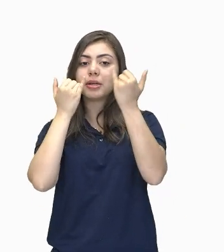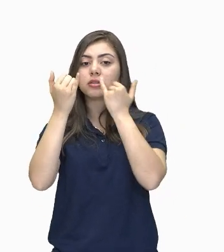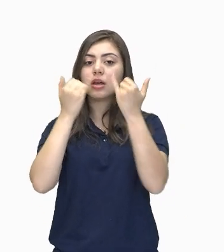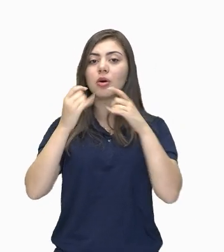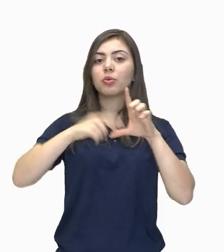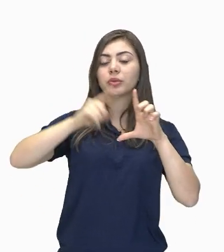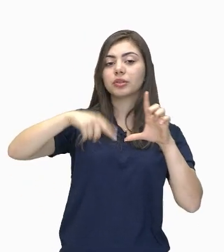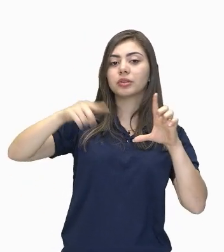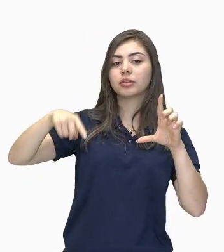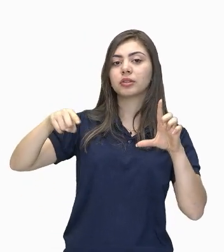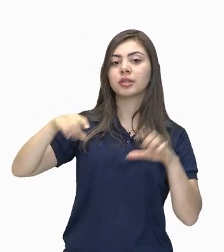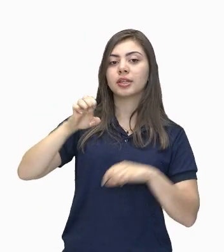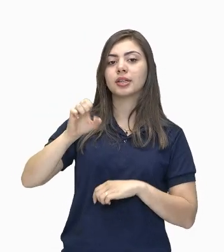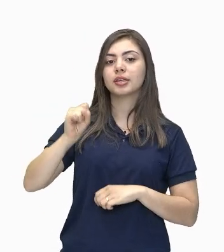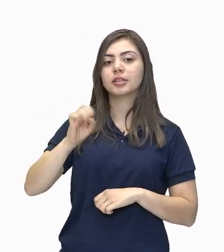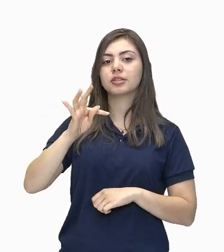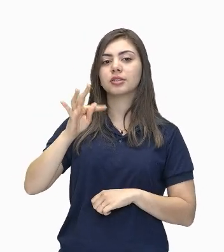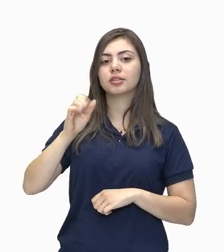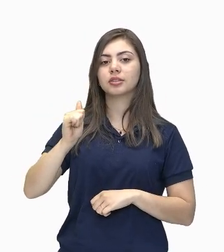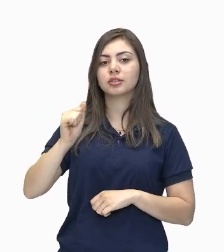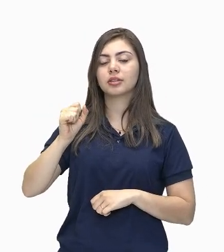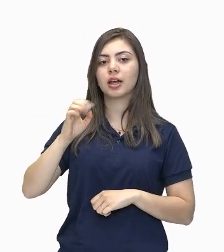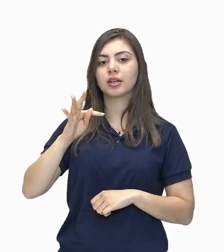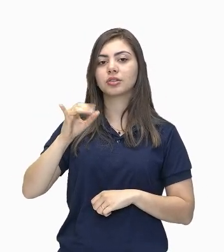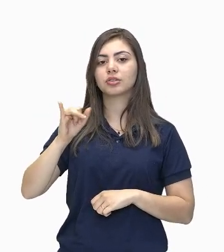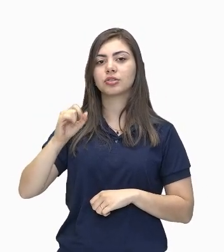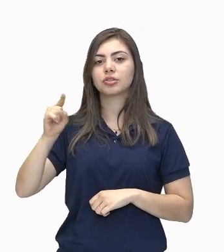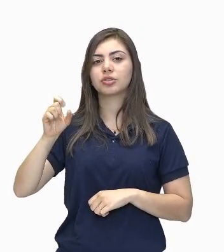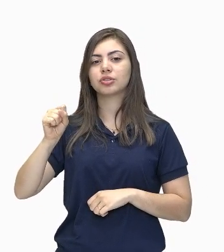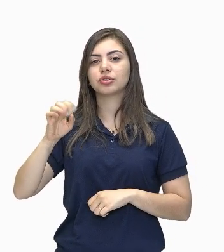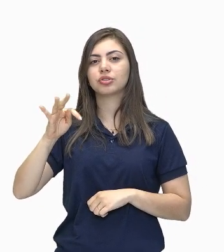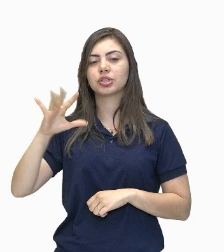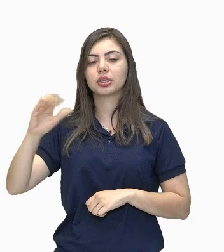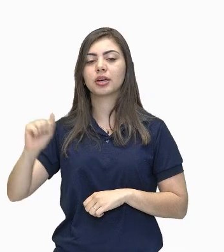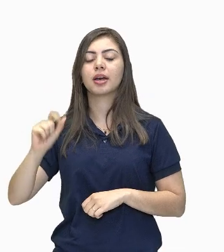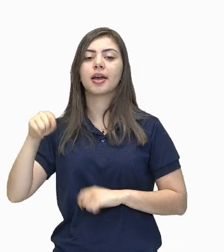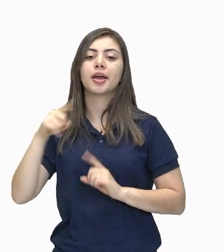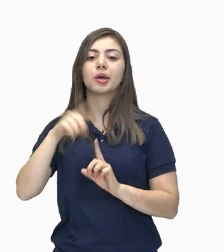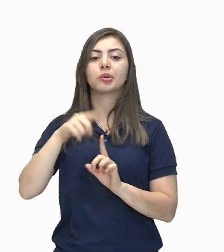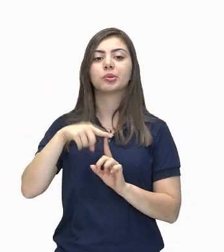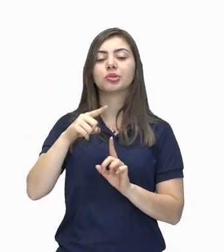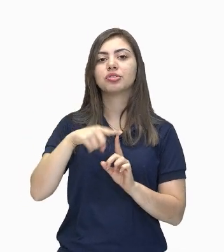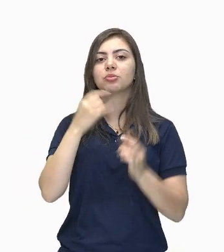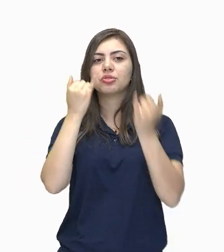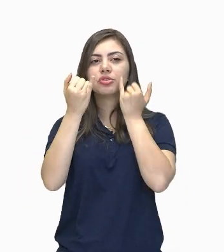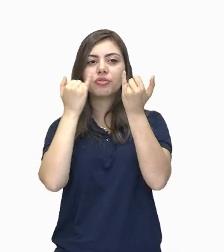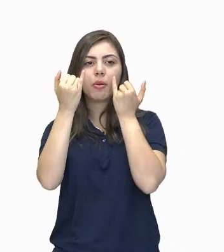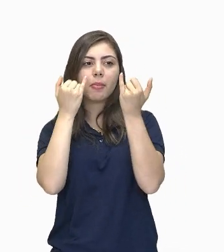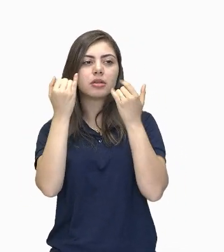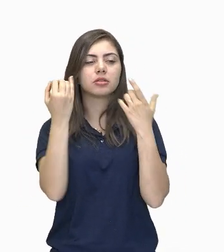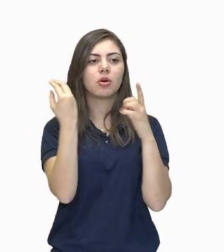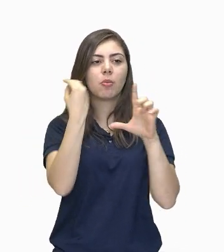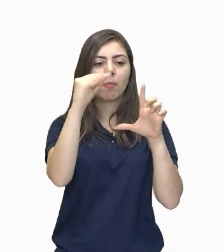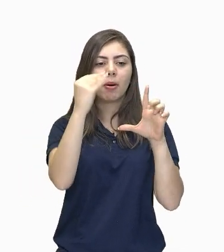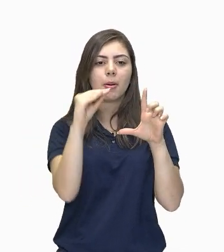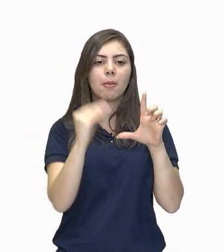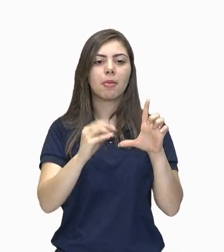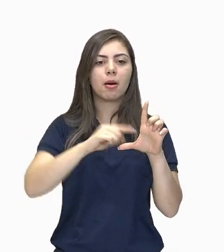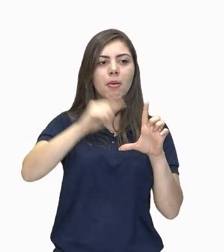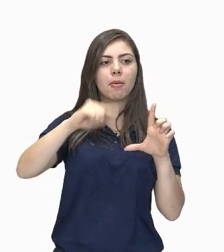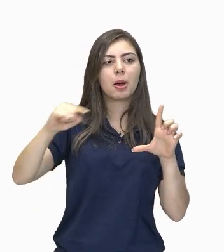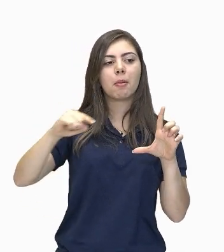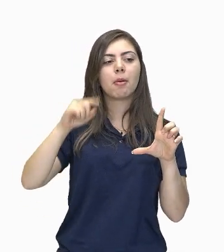A pesquisa estatística é uma forma de coletar, organizar, representar e interpretar dados. Esse aí é o